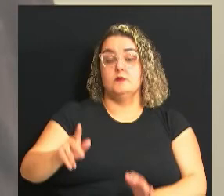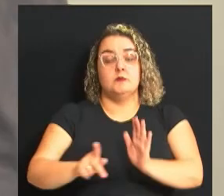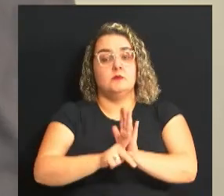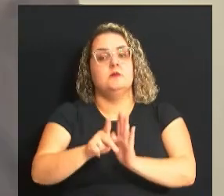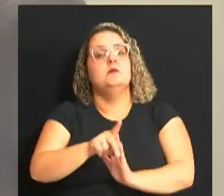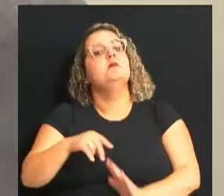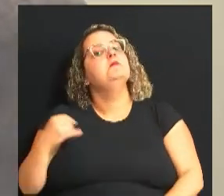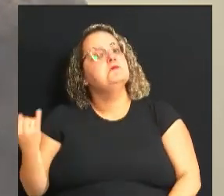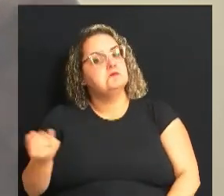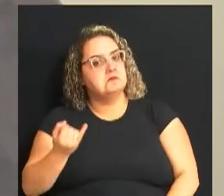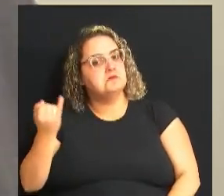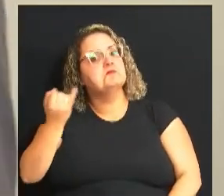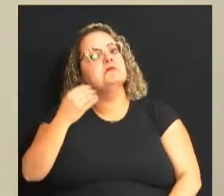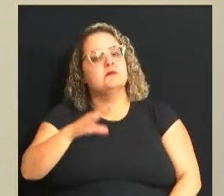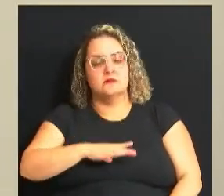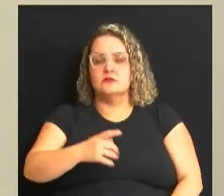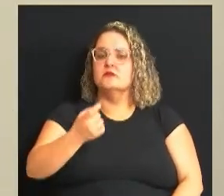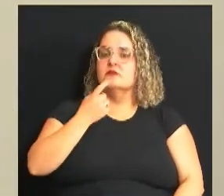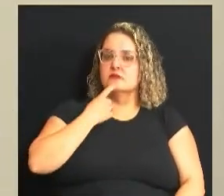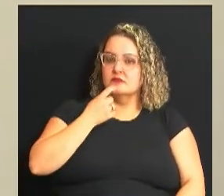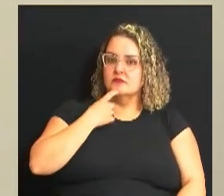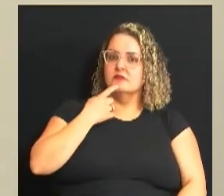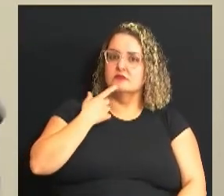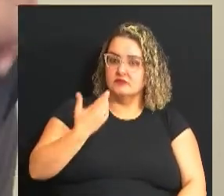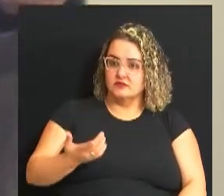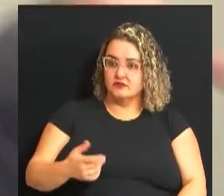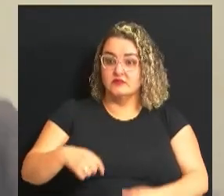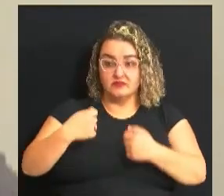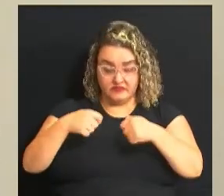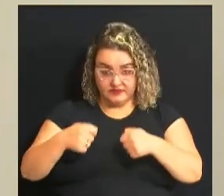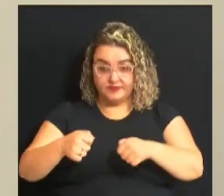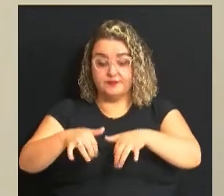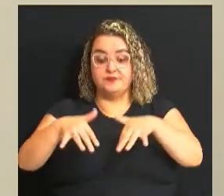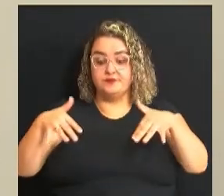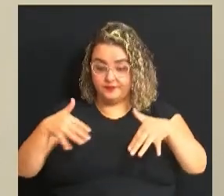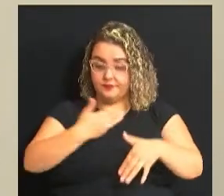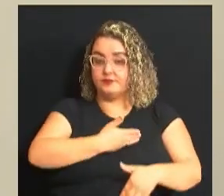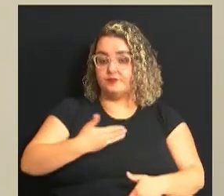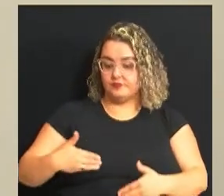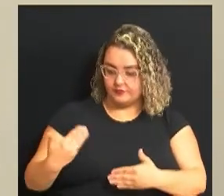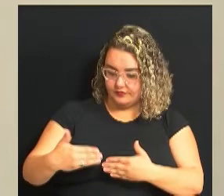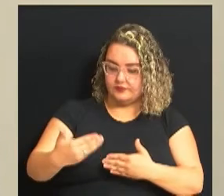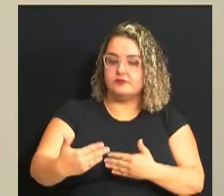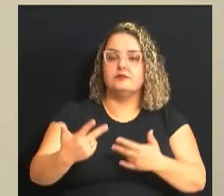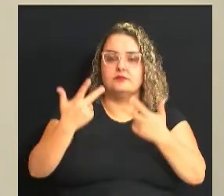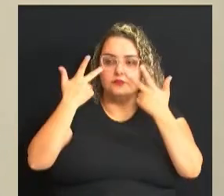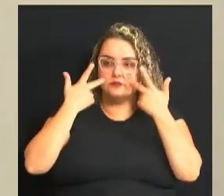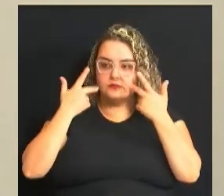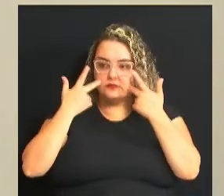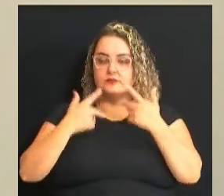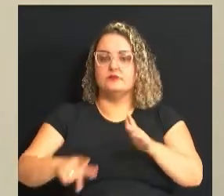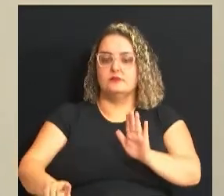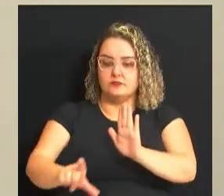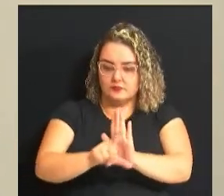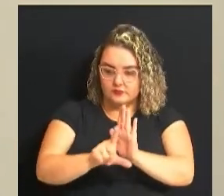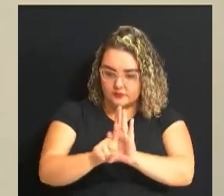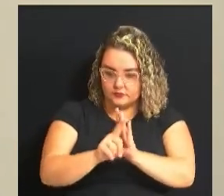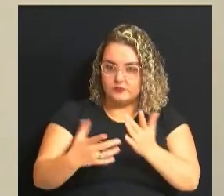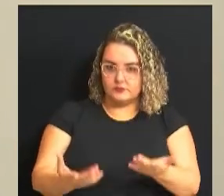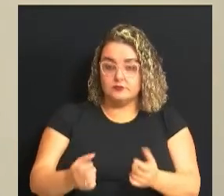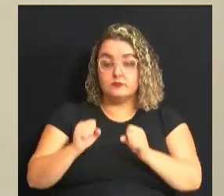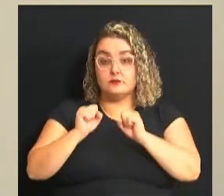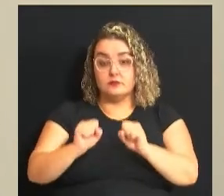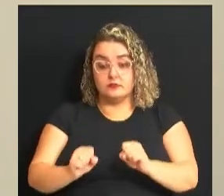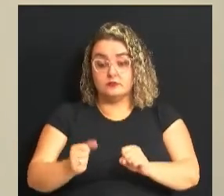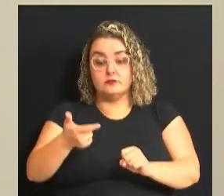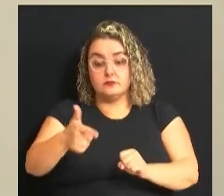grande relevância para a cidade de Campinas, que precisam passar por este trâmite, que é um processo legal, para que ele possa